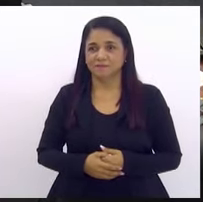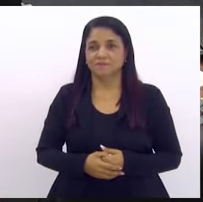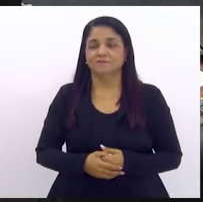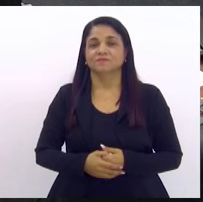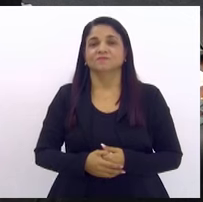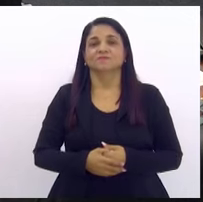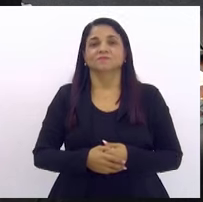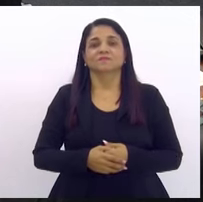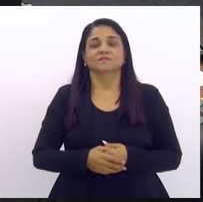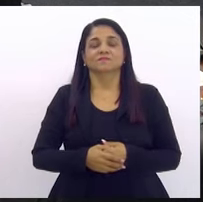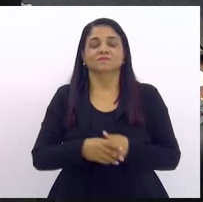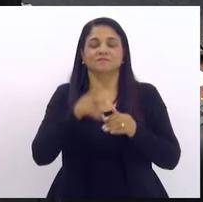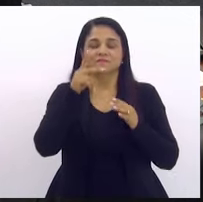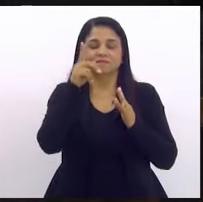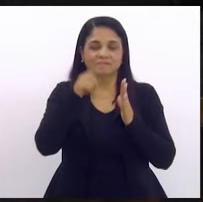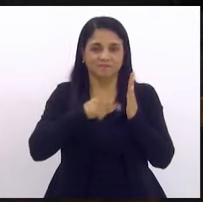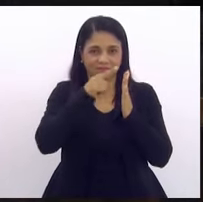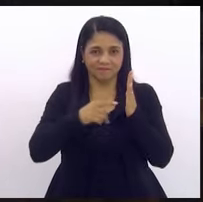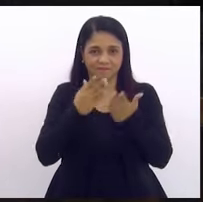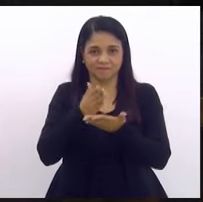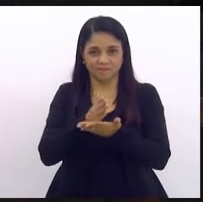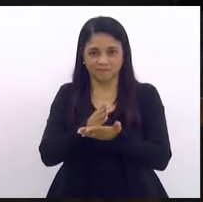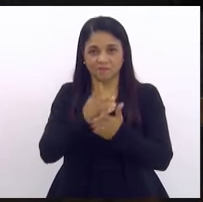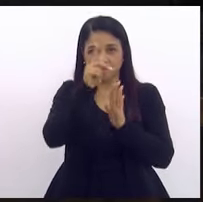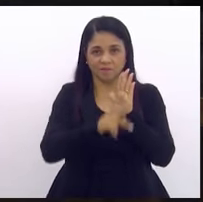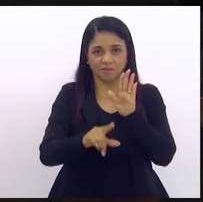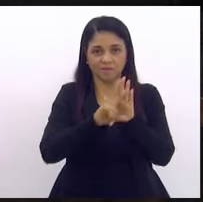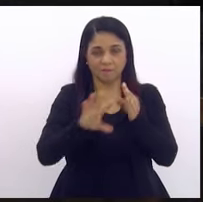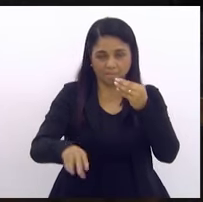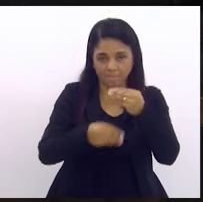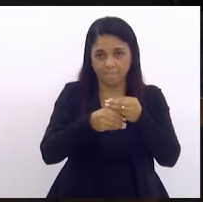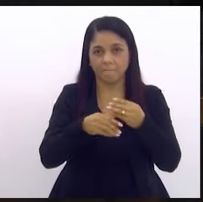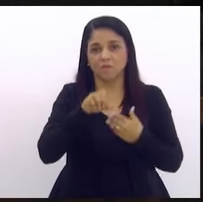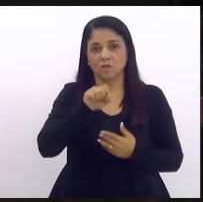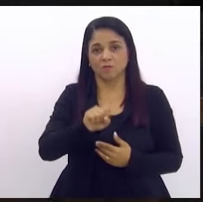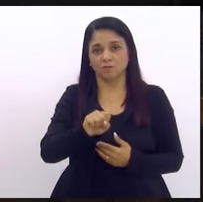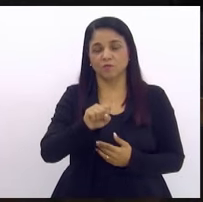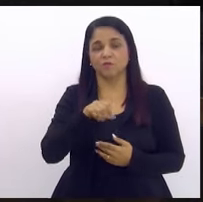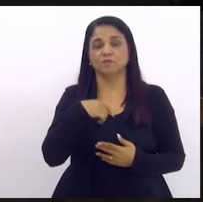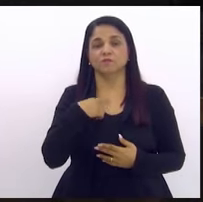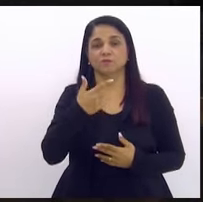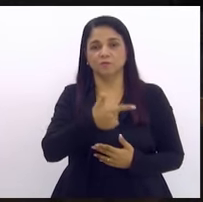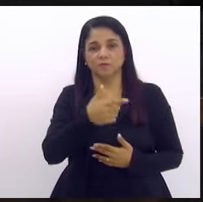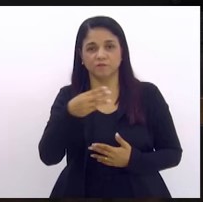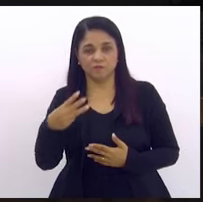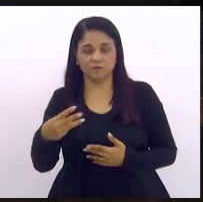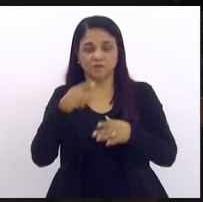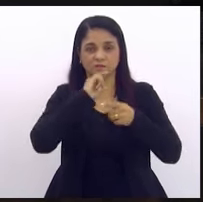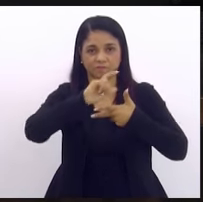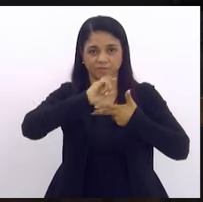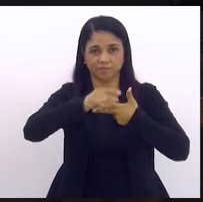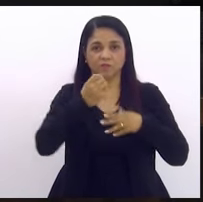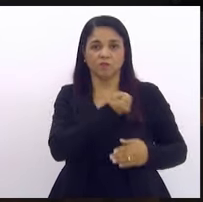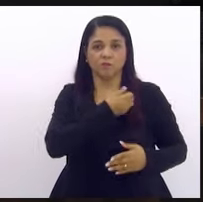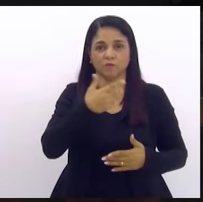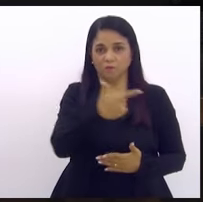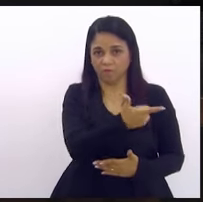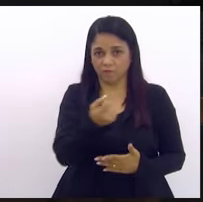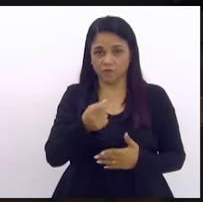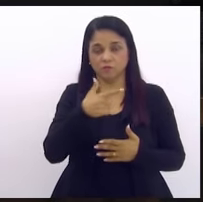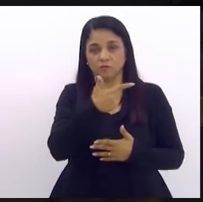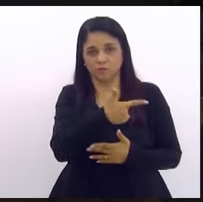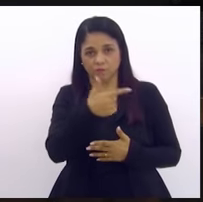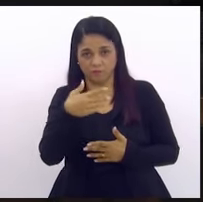Veto parcial aposto ao projeto de lei complementar número 8/2023, de autoria do Poder Executivo, mensagem número